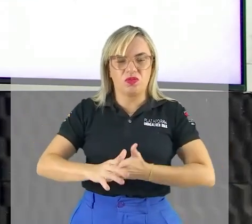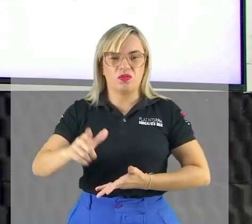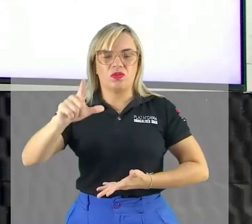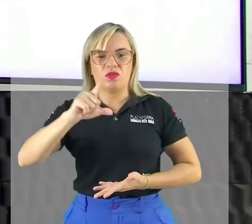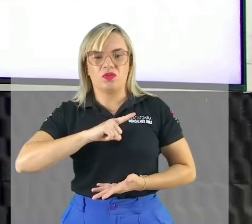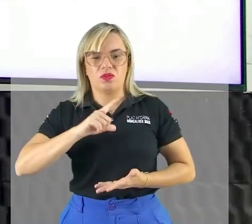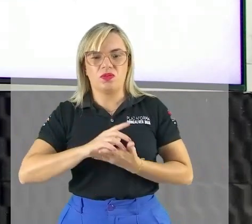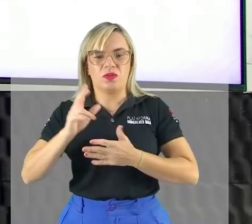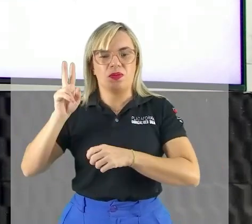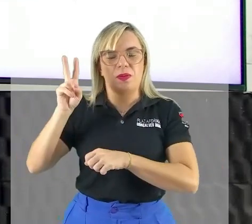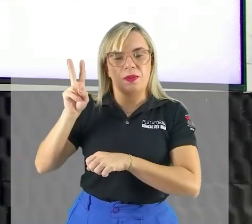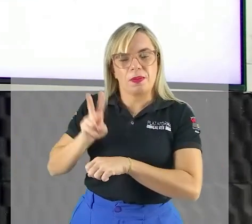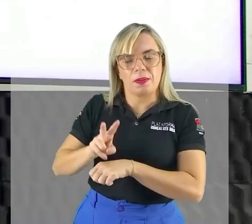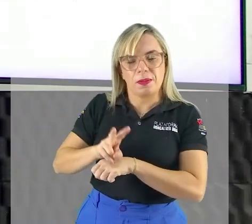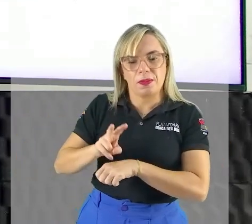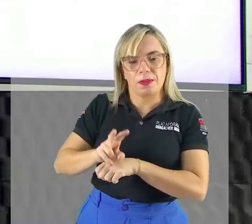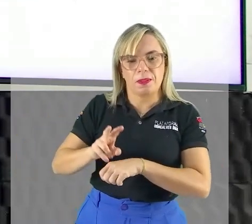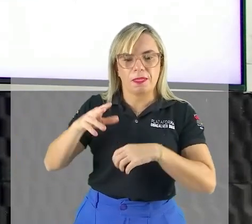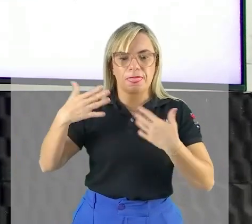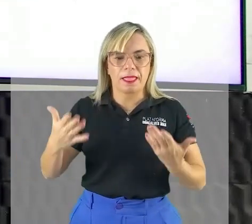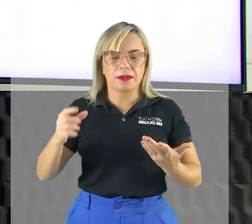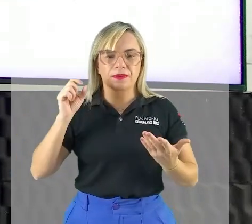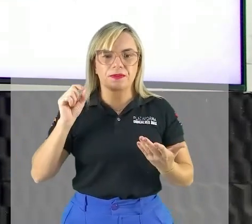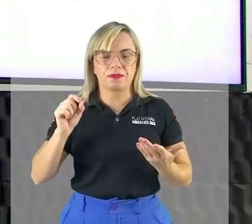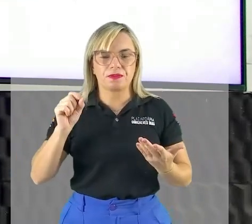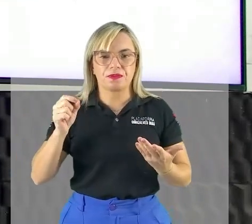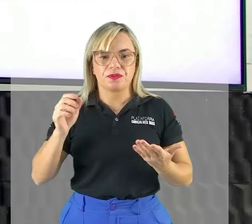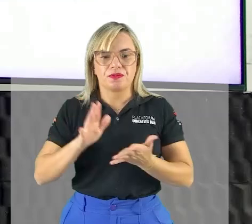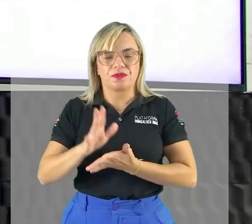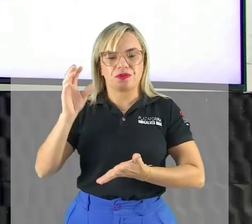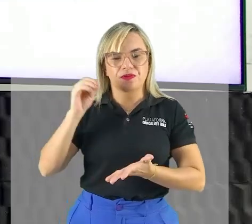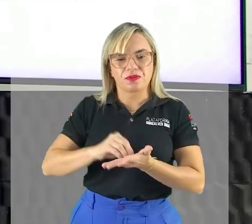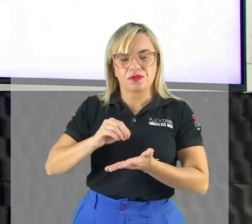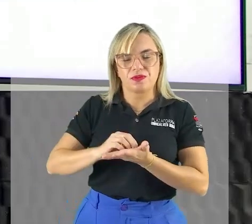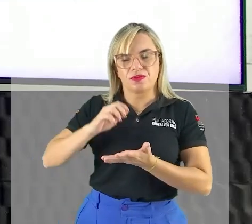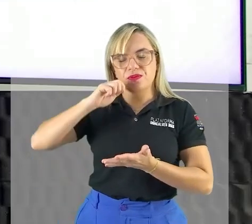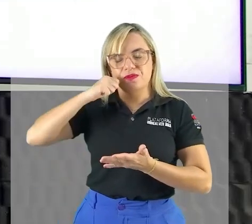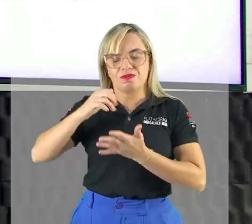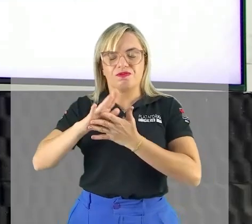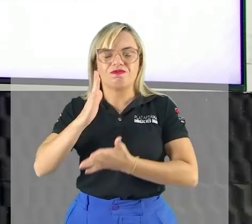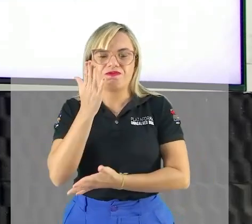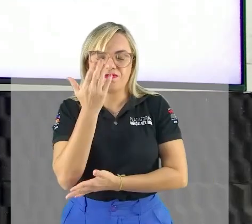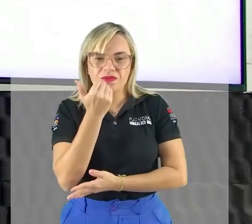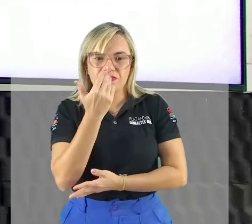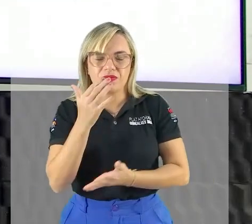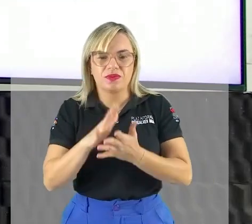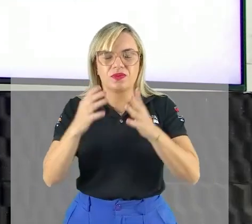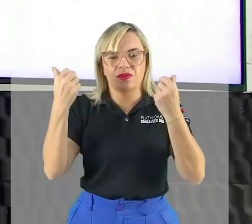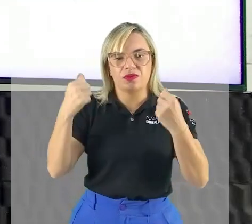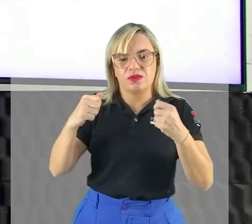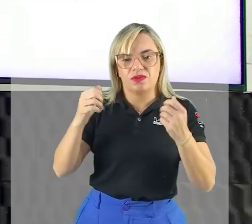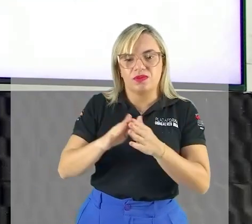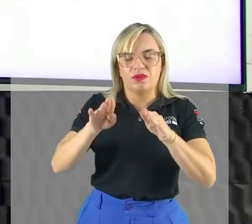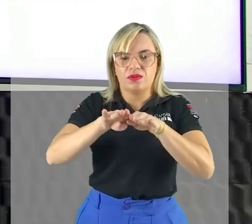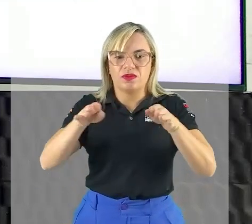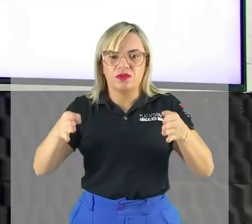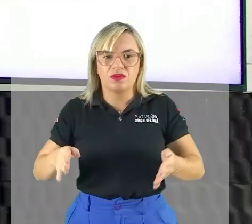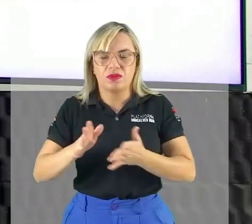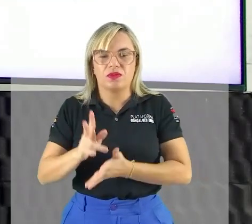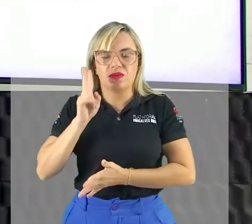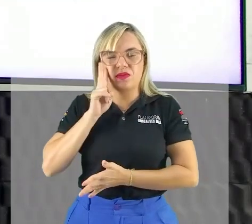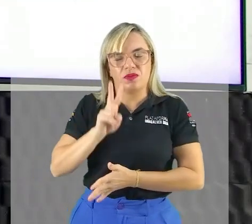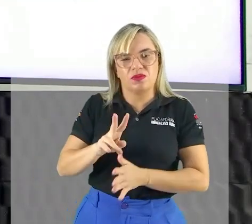fato de verificar eh a a a a falta do pão da comida necessária paraas suas mesas e quando você